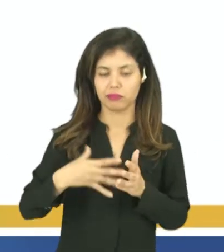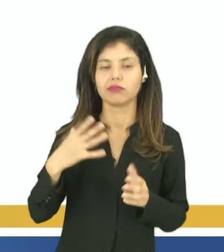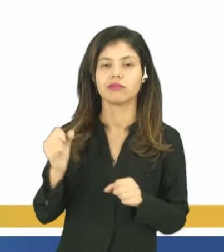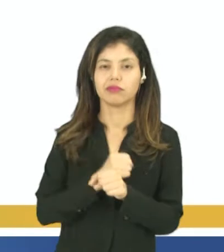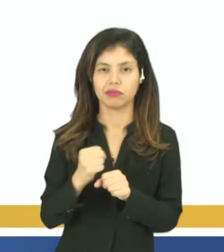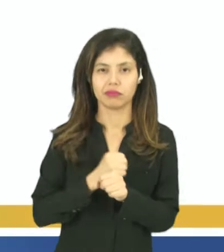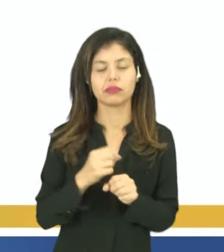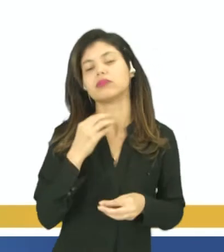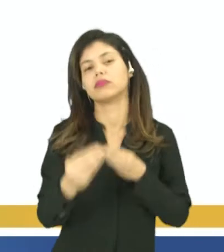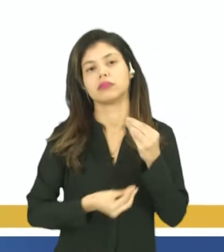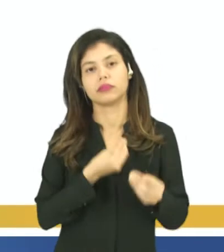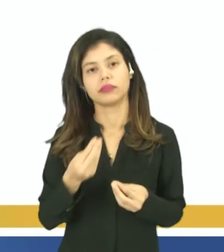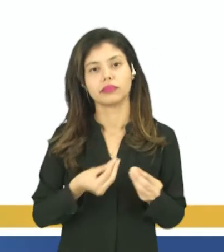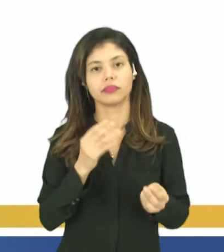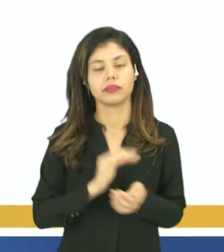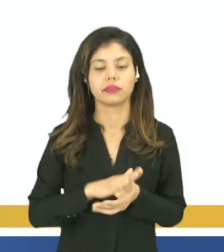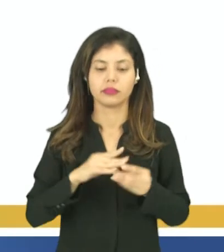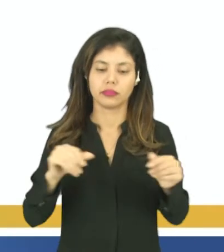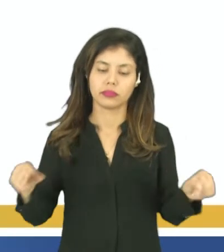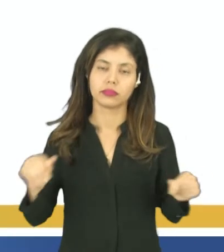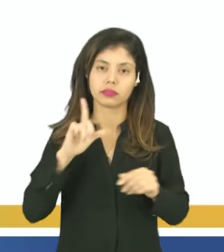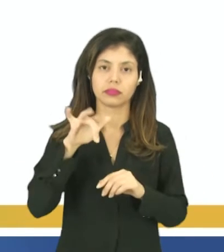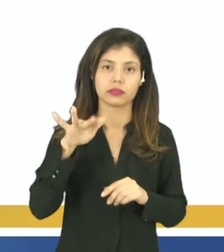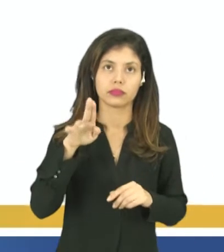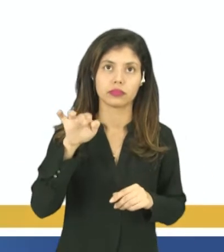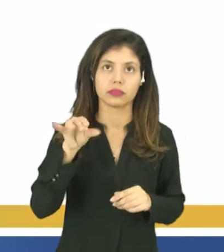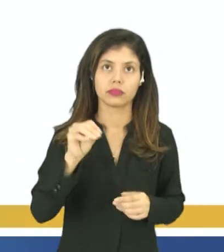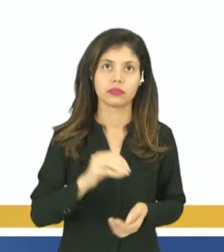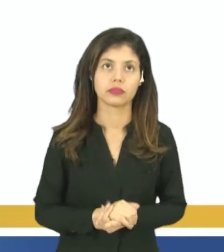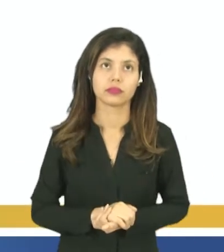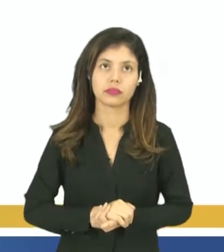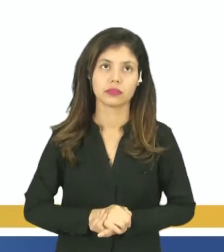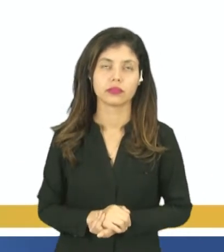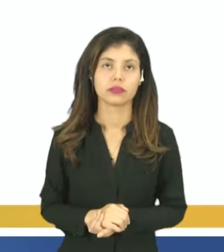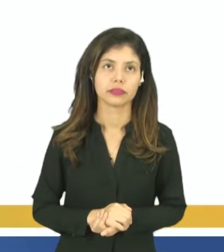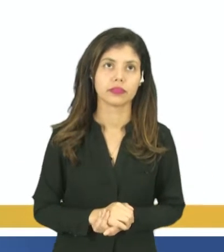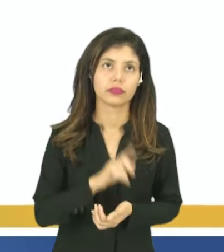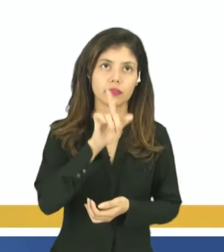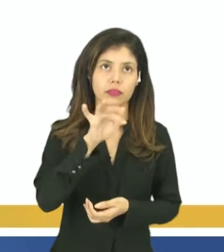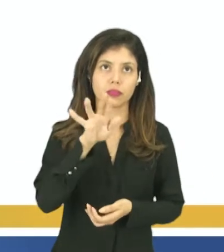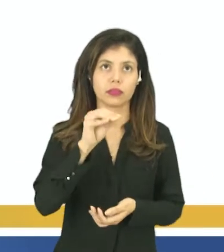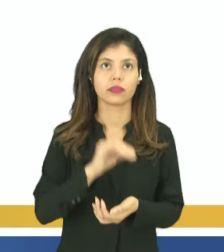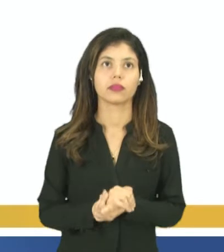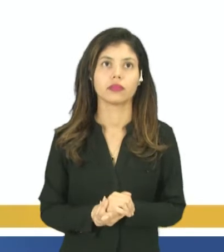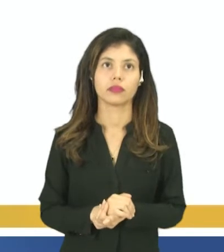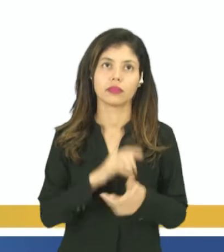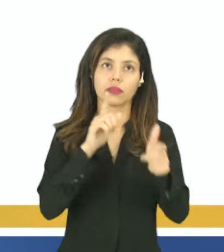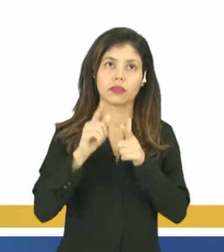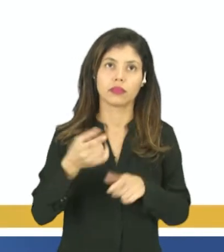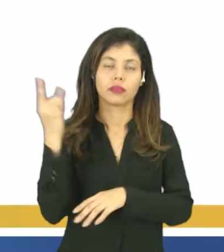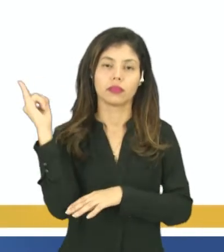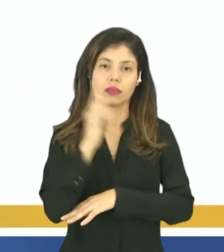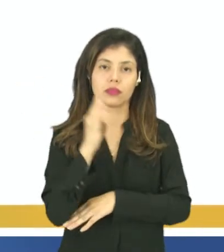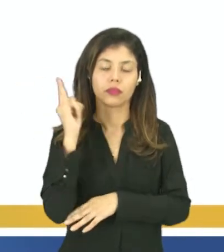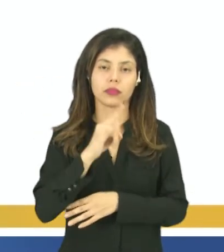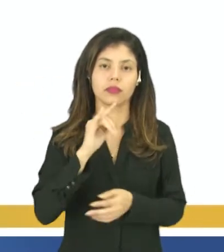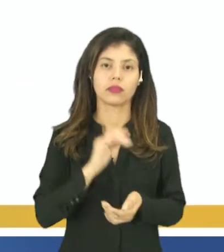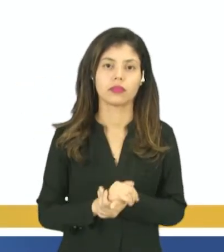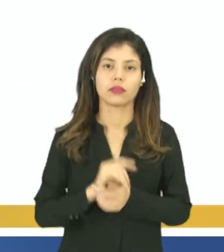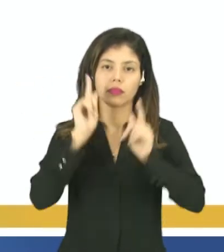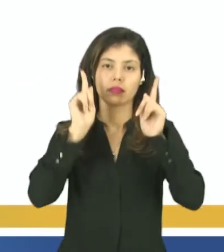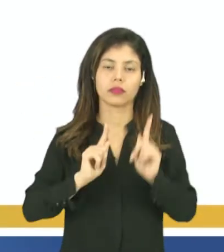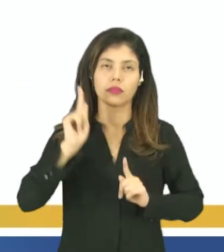muitos anos como um território chileno. O litígio de fronteira entre Bolívia e Chile é